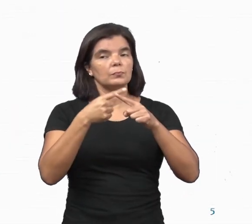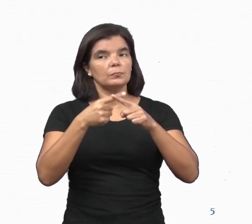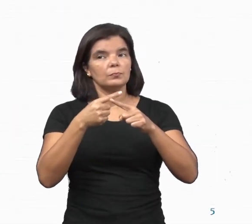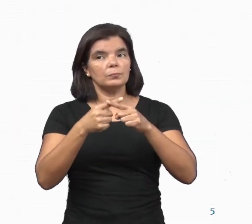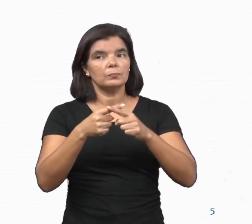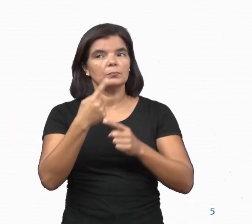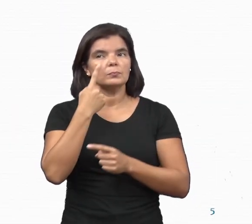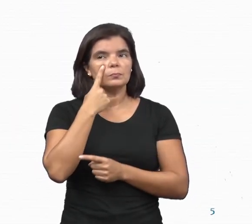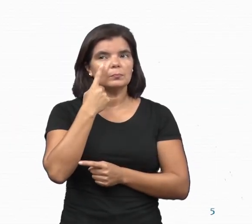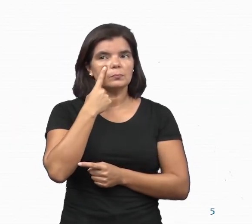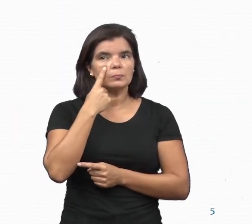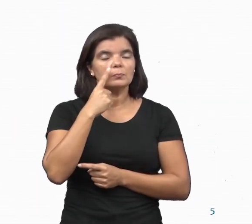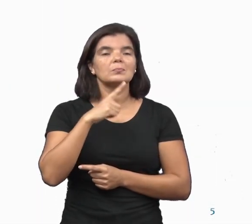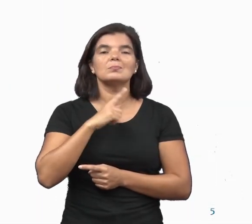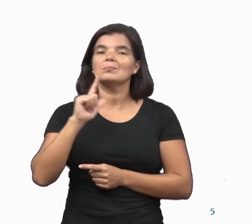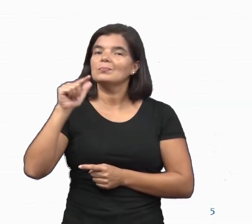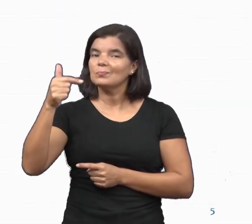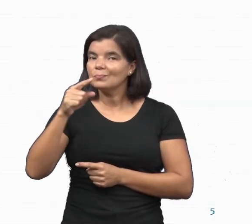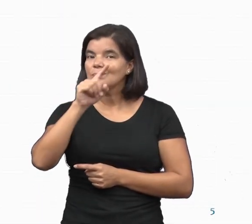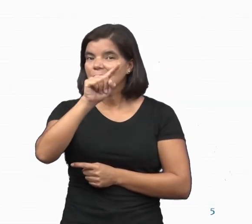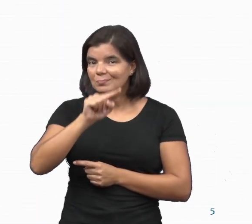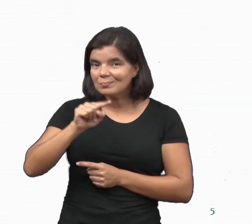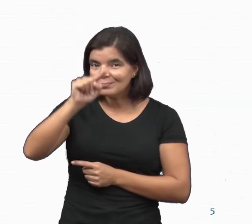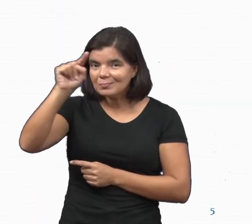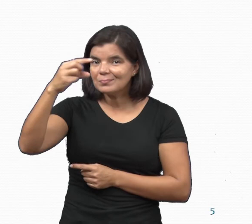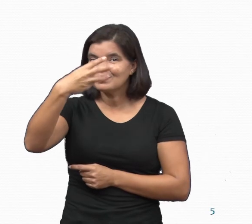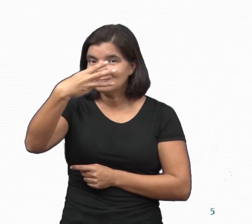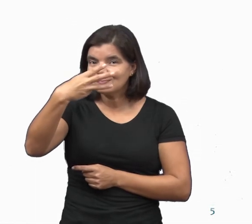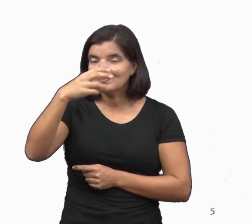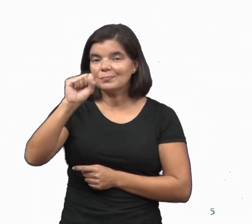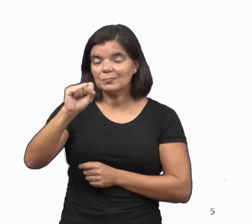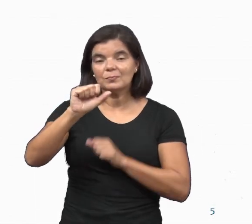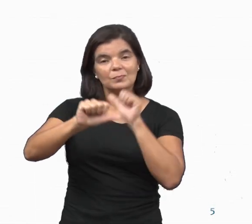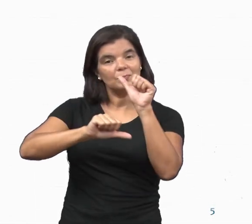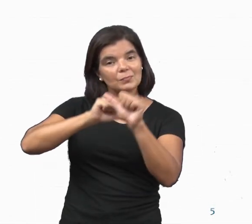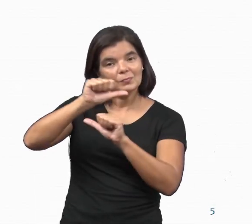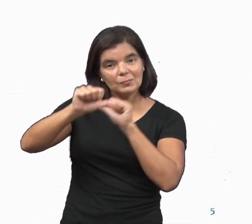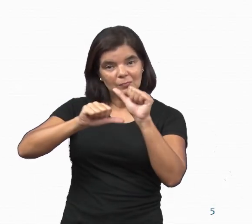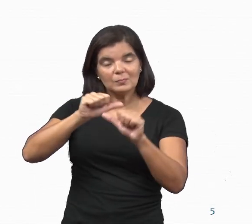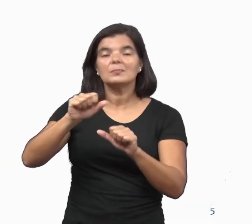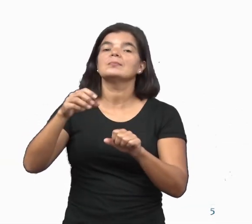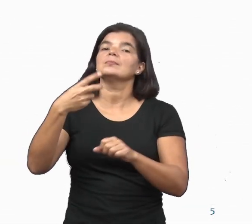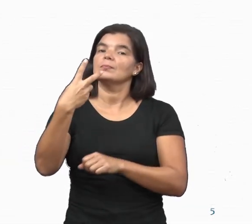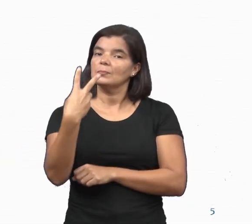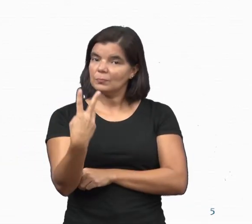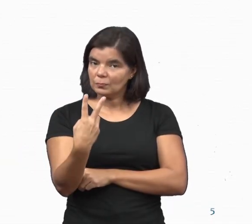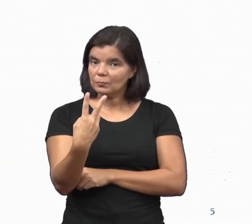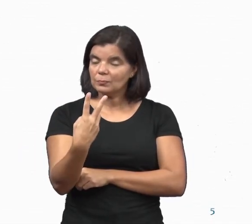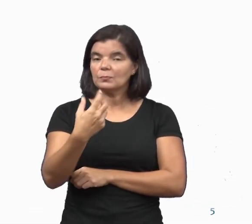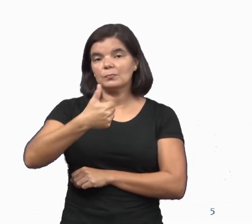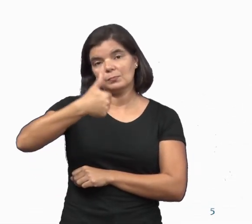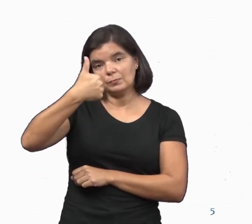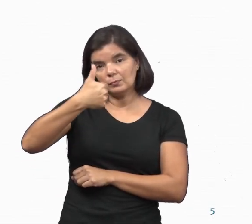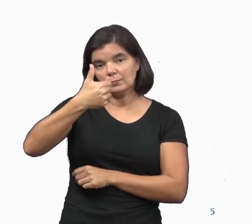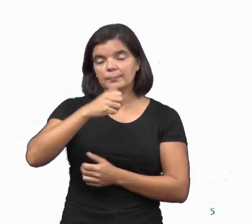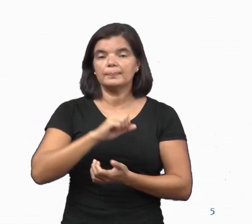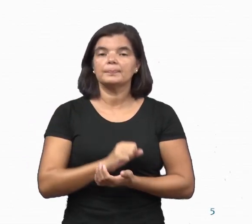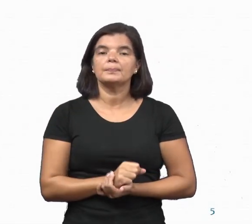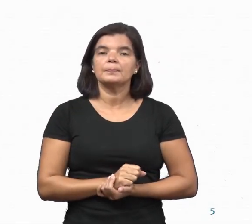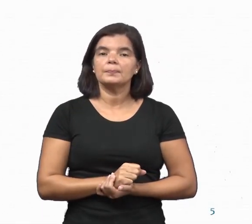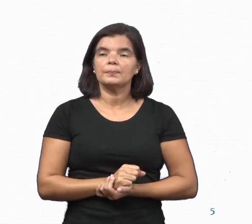tá vendo que também eu tenho uma raiz cúbica de 8? Só muda o sinal, então eu sei que a minha resposta aqui vai ser 2 também, só que 2 positivo,